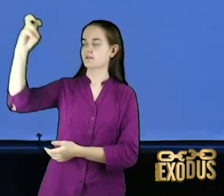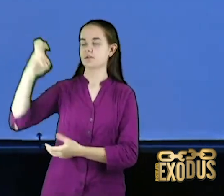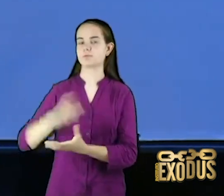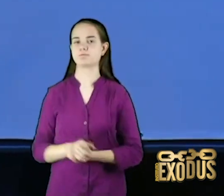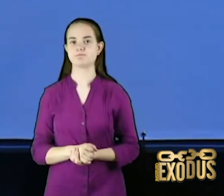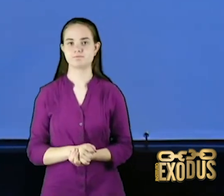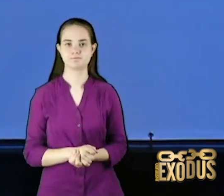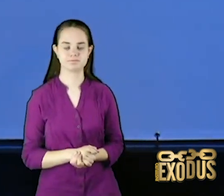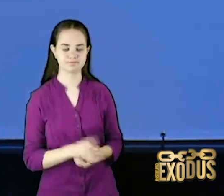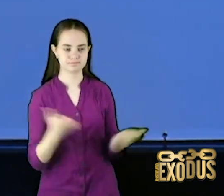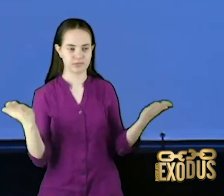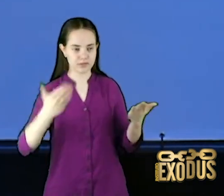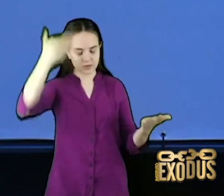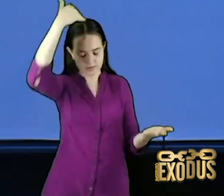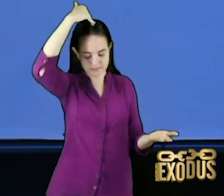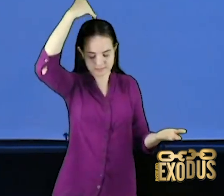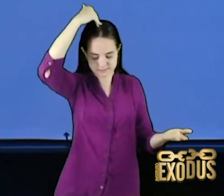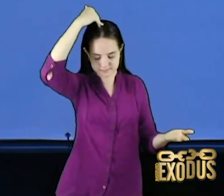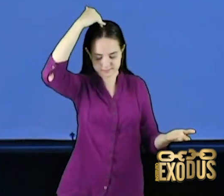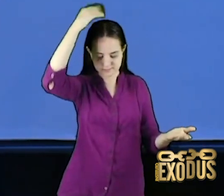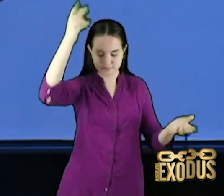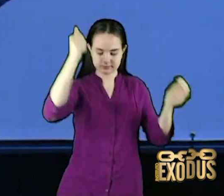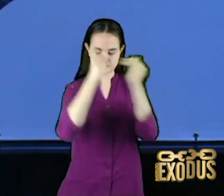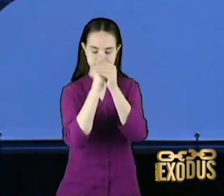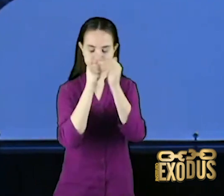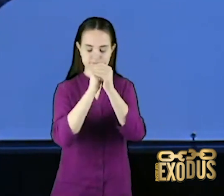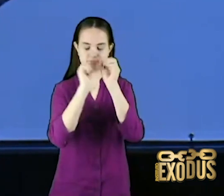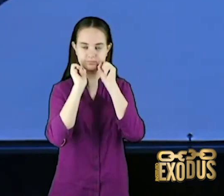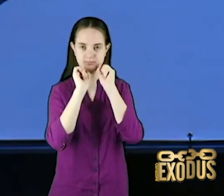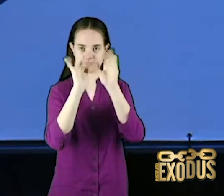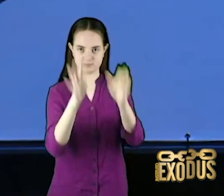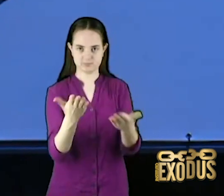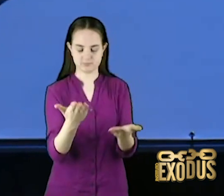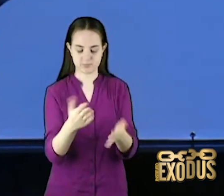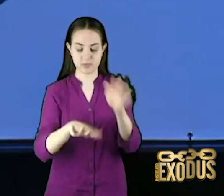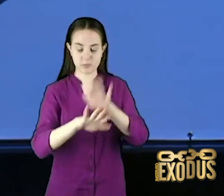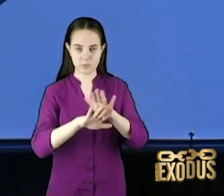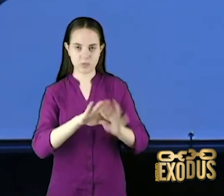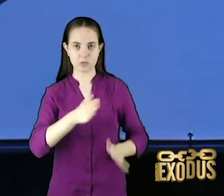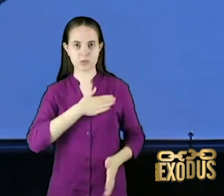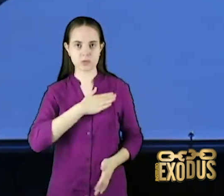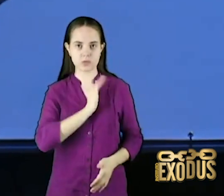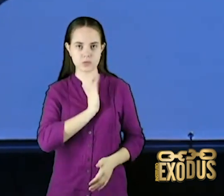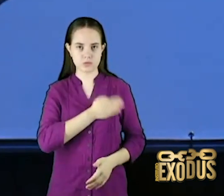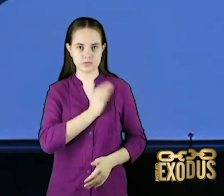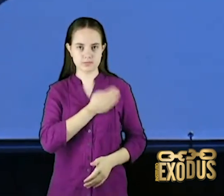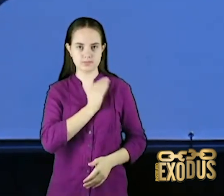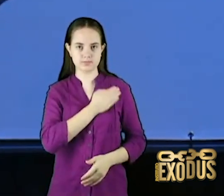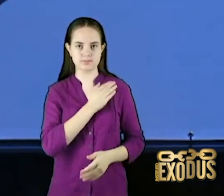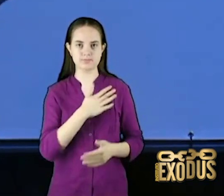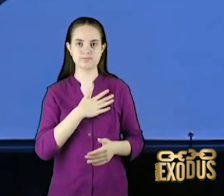Feche seus olhos, quero orar por você. Coloca a mão no teu coração, pode colocar.